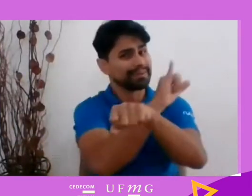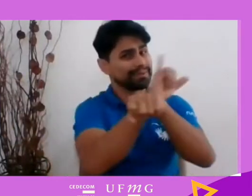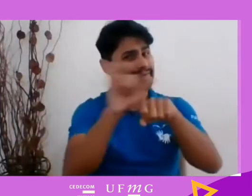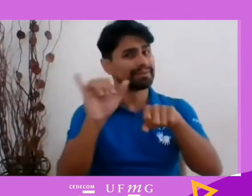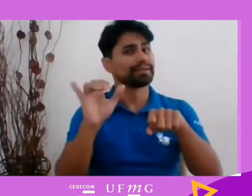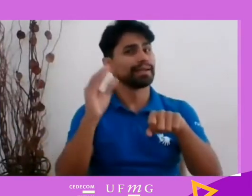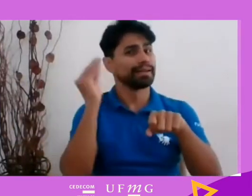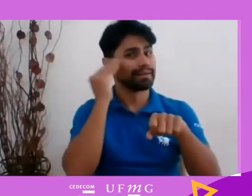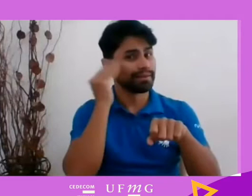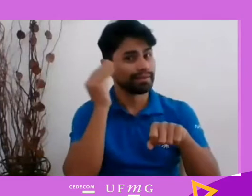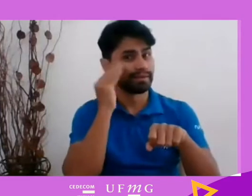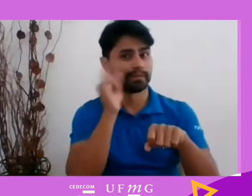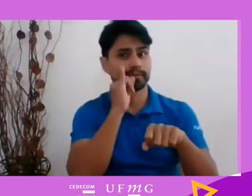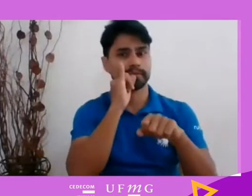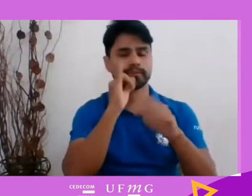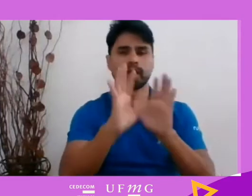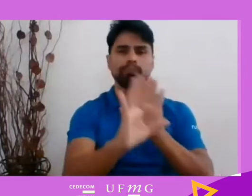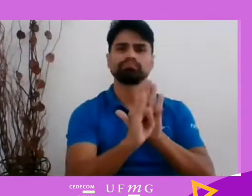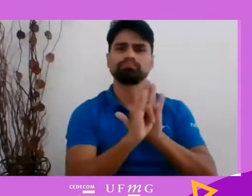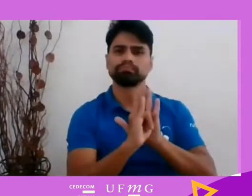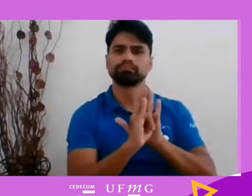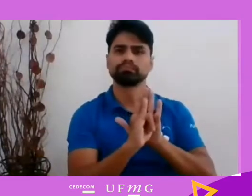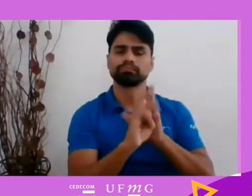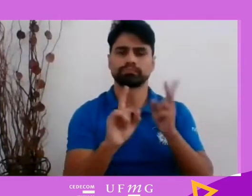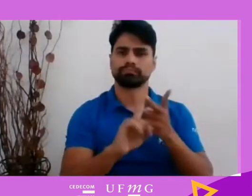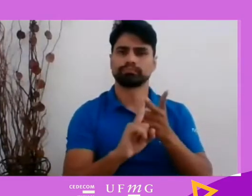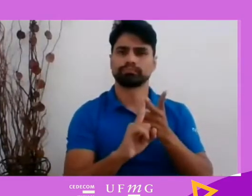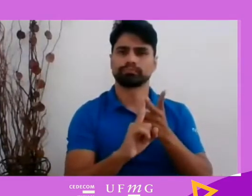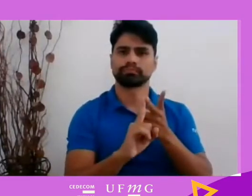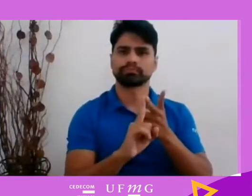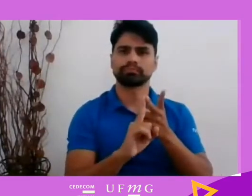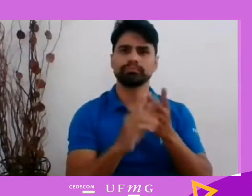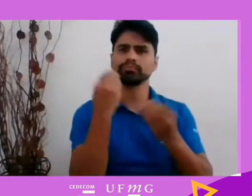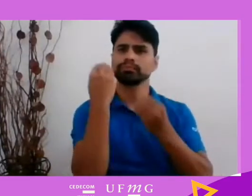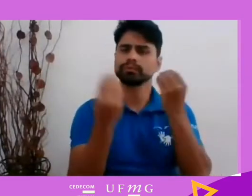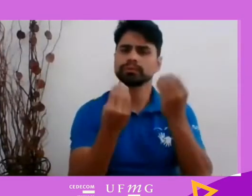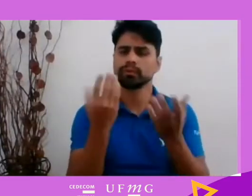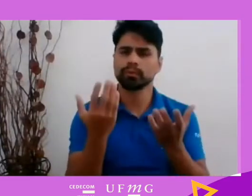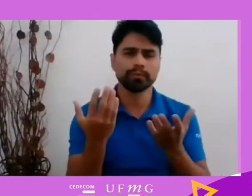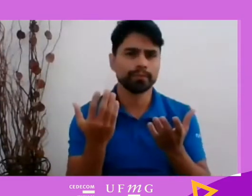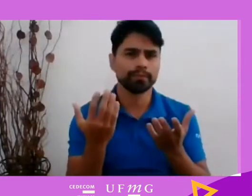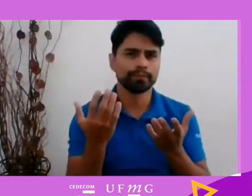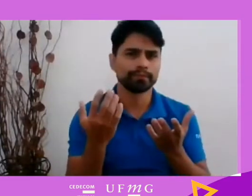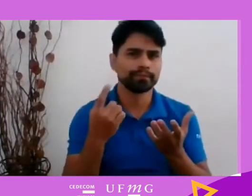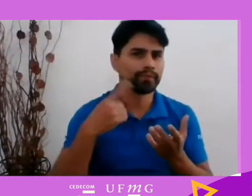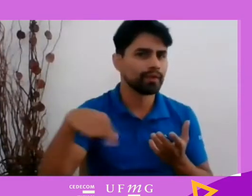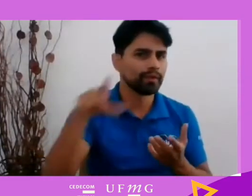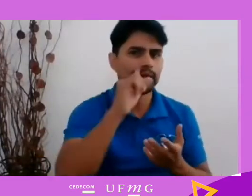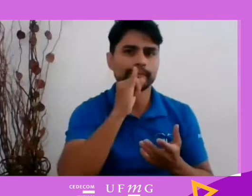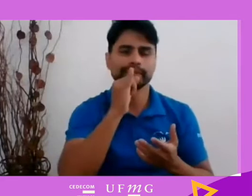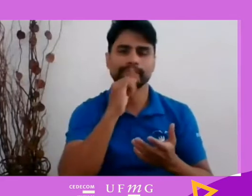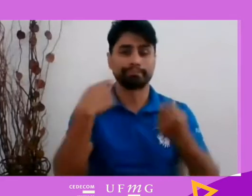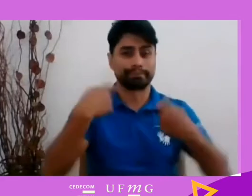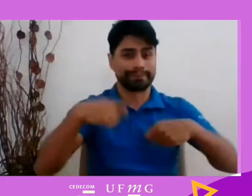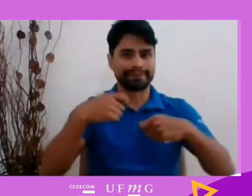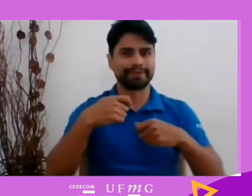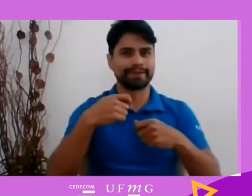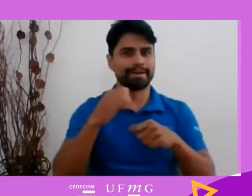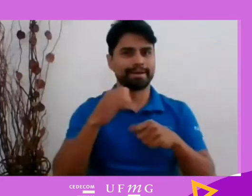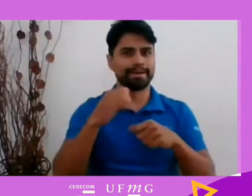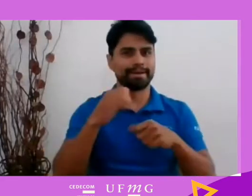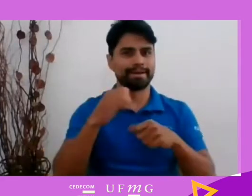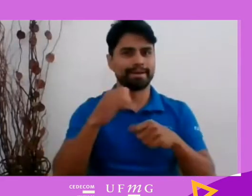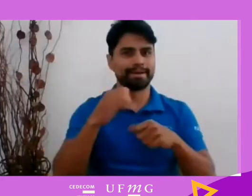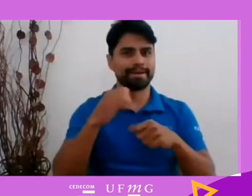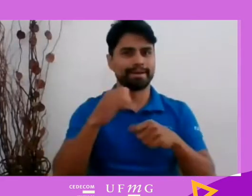como gamificação, online, offline, né? A gente entende que cartas, por exemplo, que é super analógico, pode ser